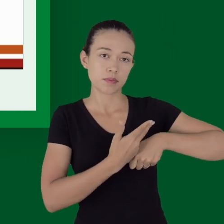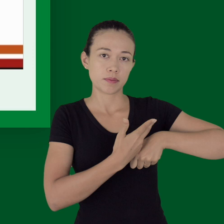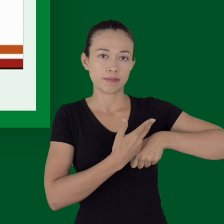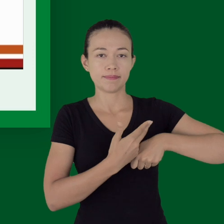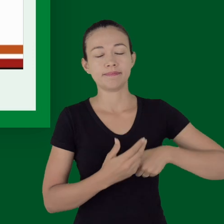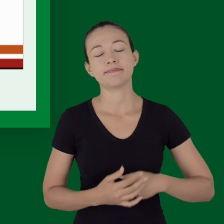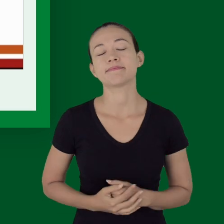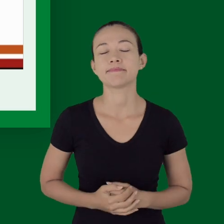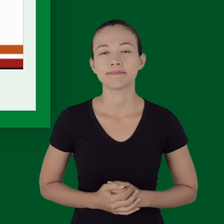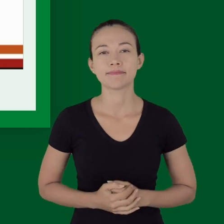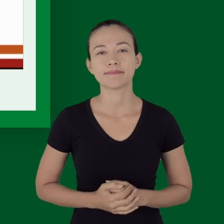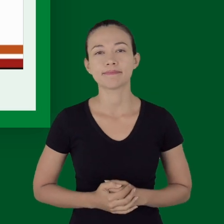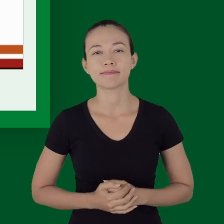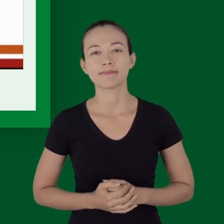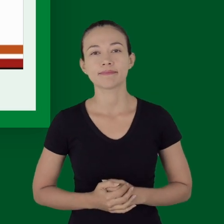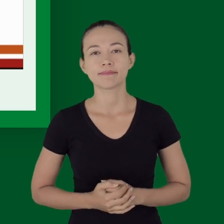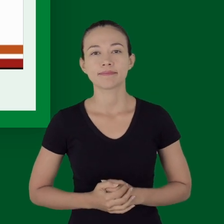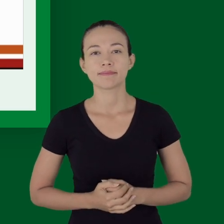pericardiotomia.